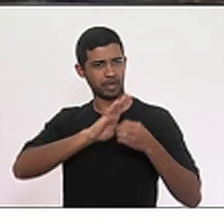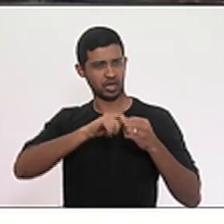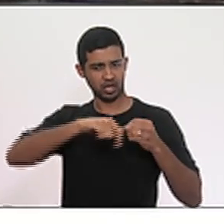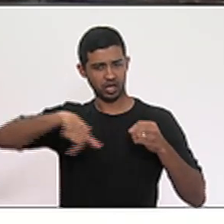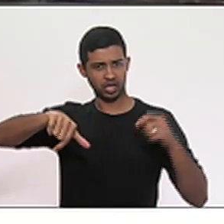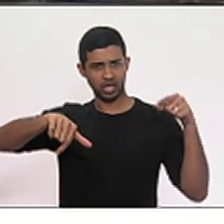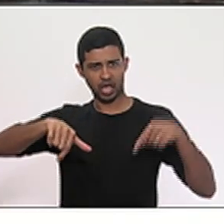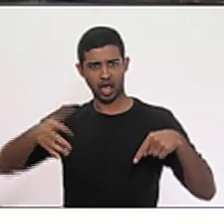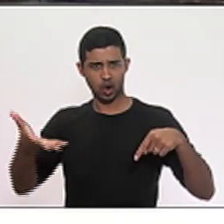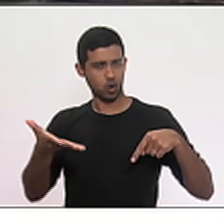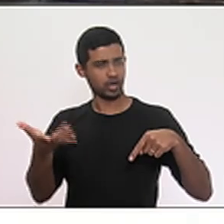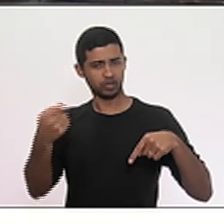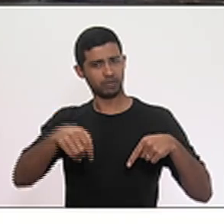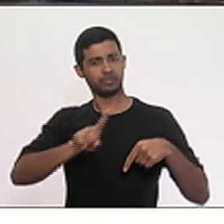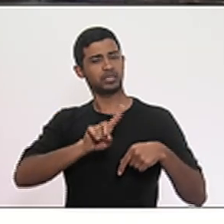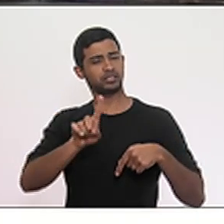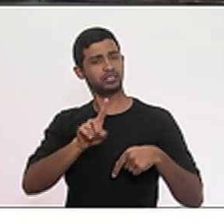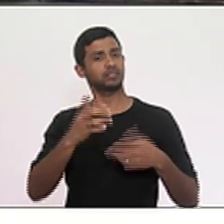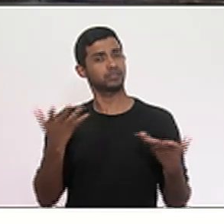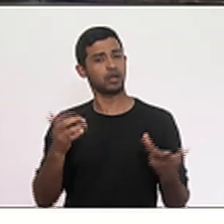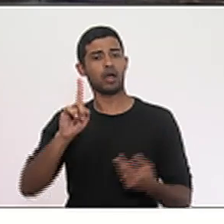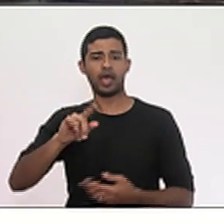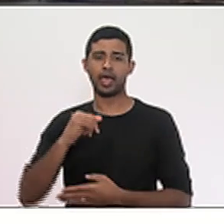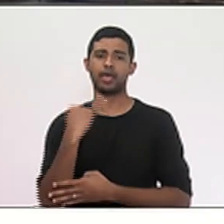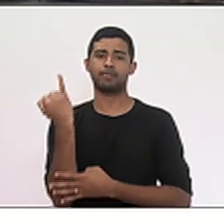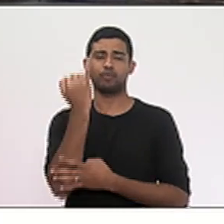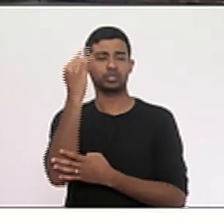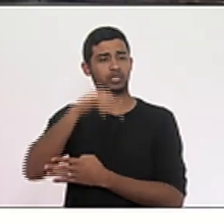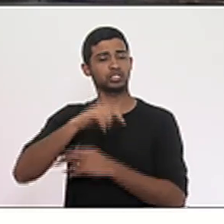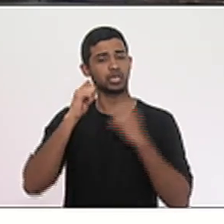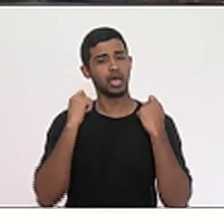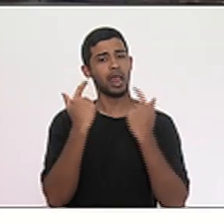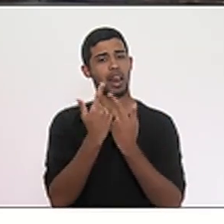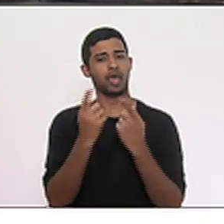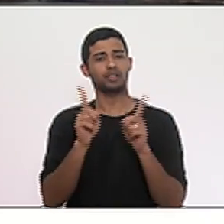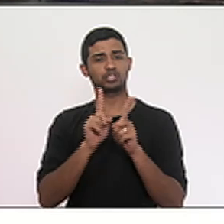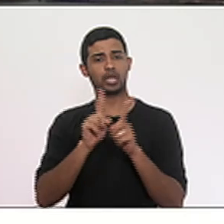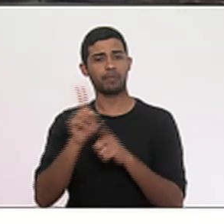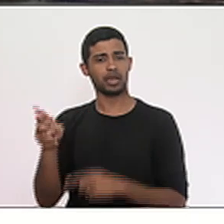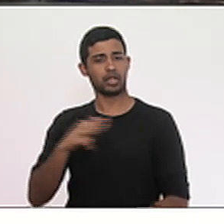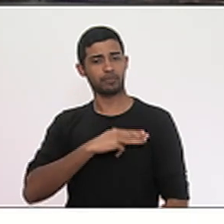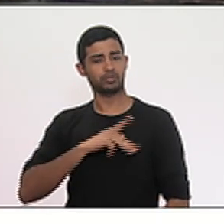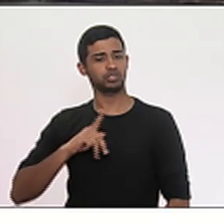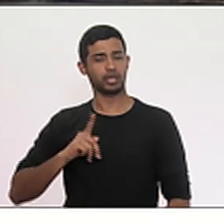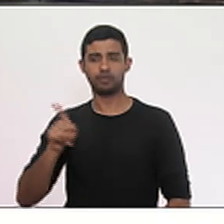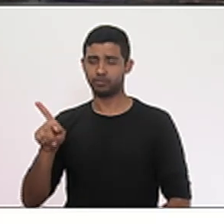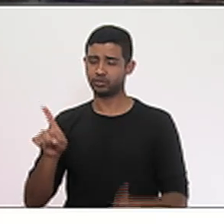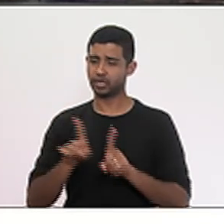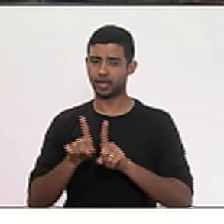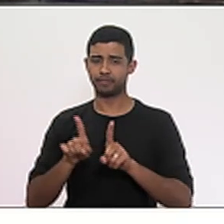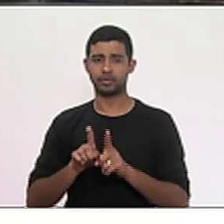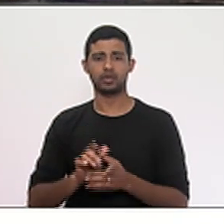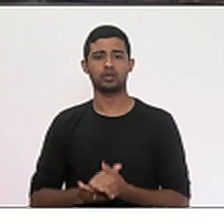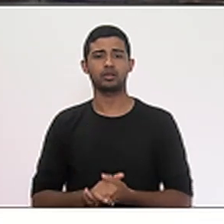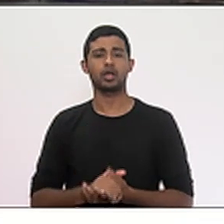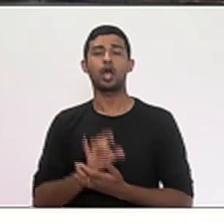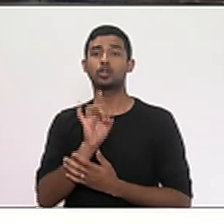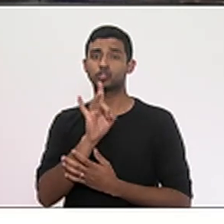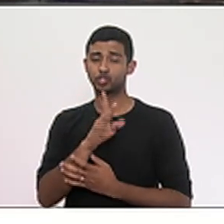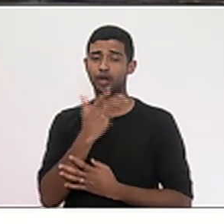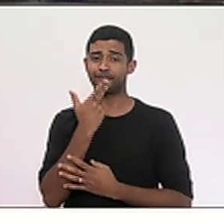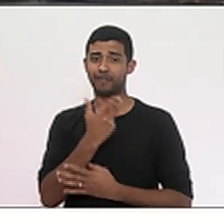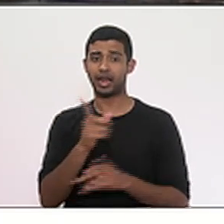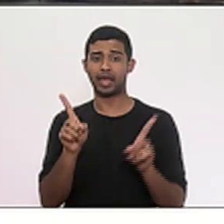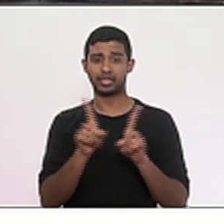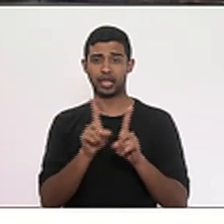agora no Estado. Então é importante, tanto essa casa como o Ministério Público também. E só fazer uma colocação, para